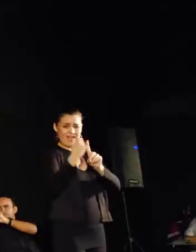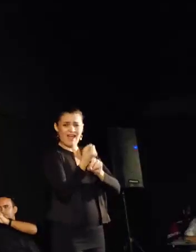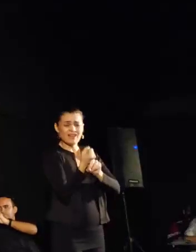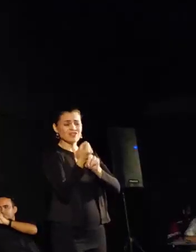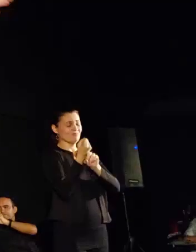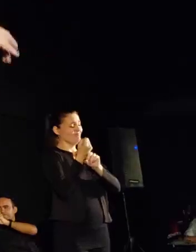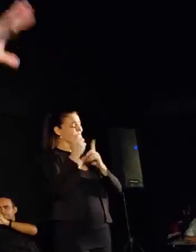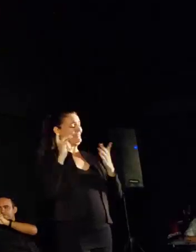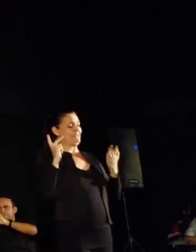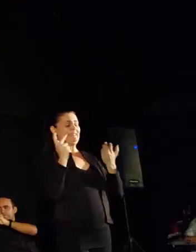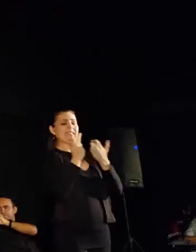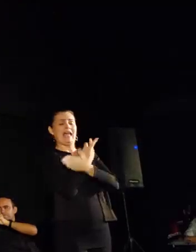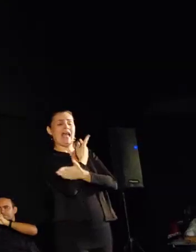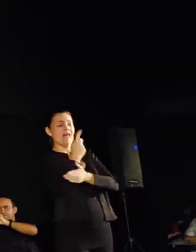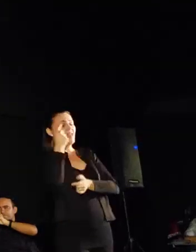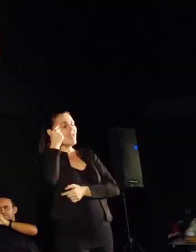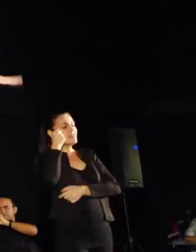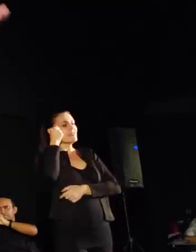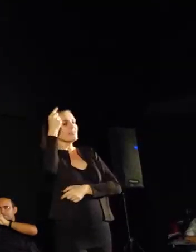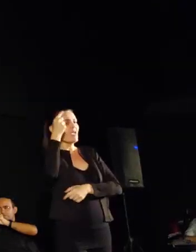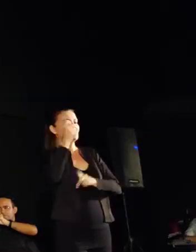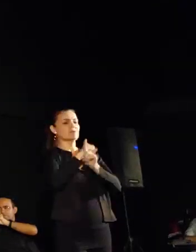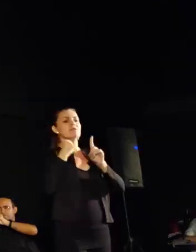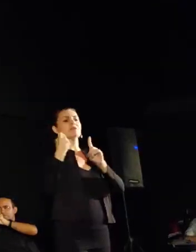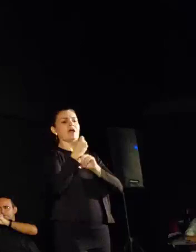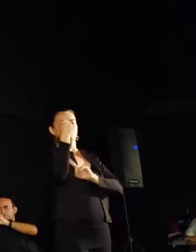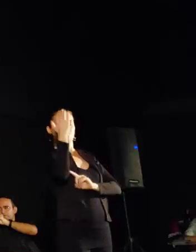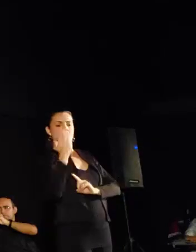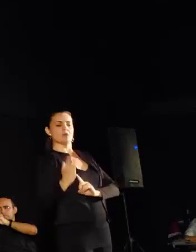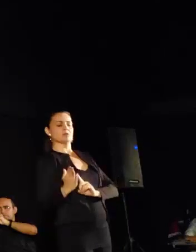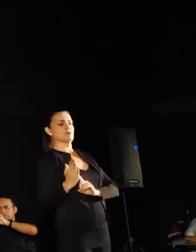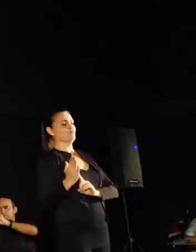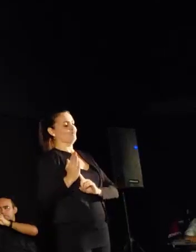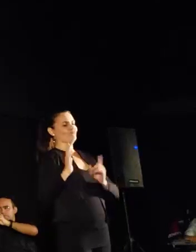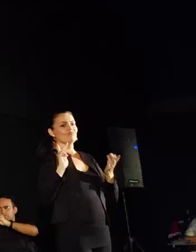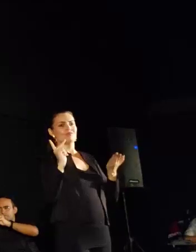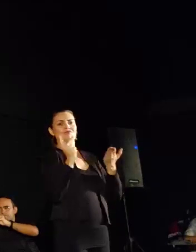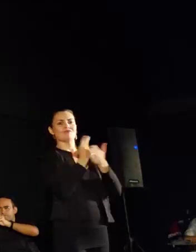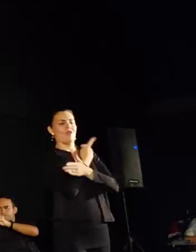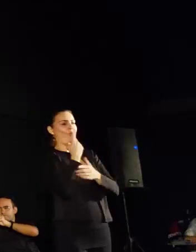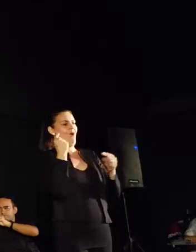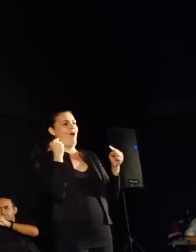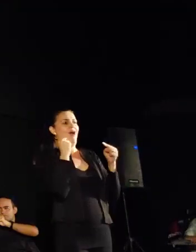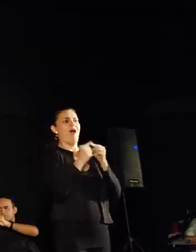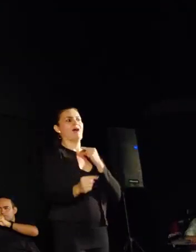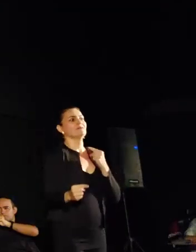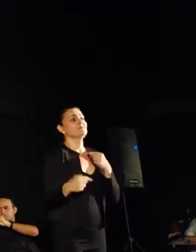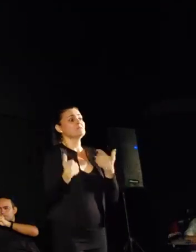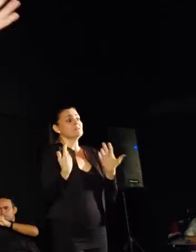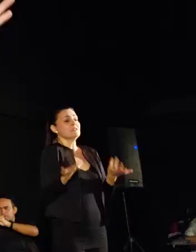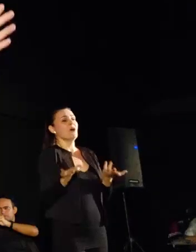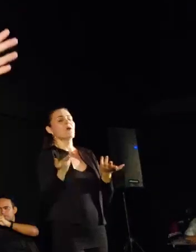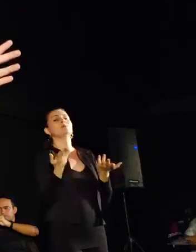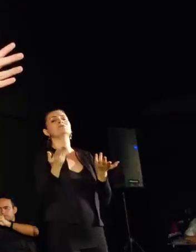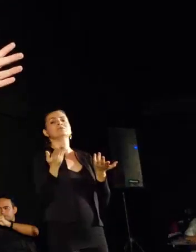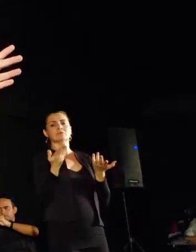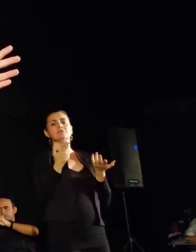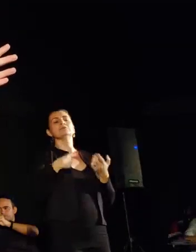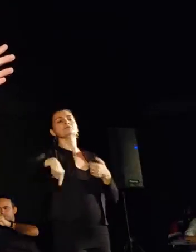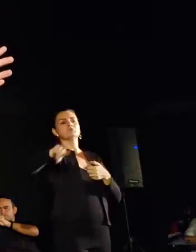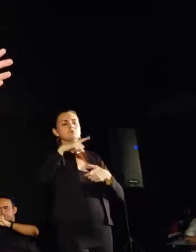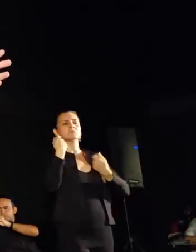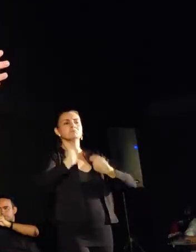mesmo. Não? A ideia de sociedade do Brasil deu errado, certo? Não tem mesmo como funcionar, então, a gente atomiza o